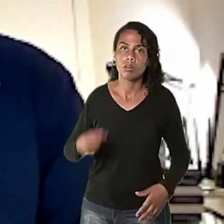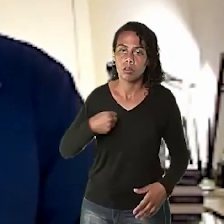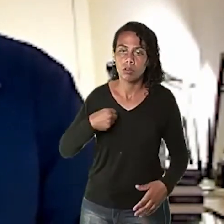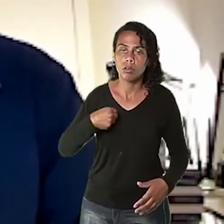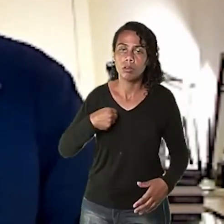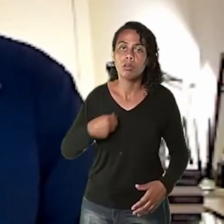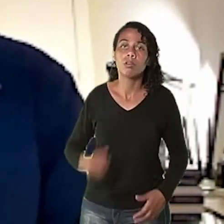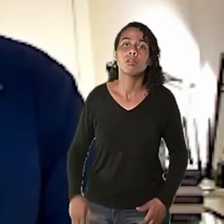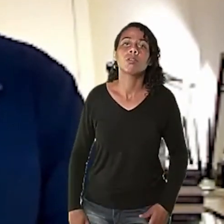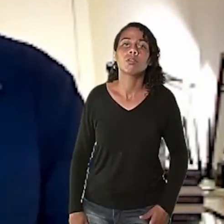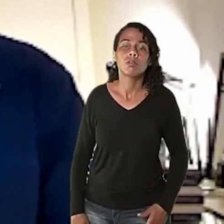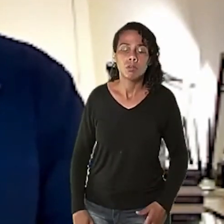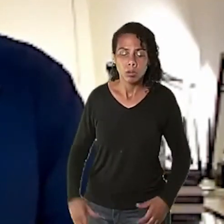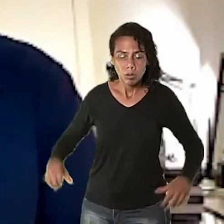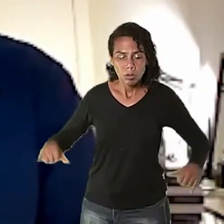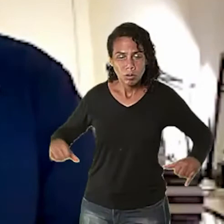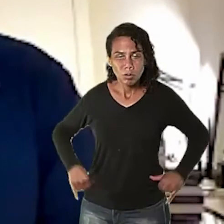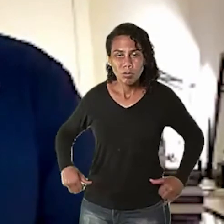Enfim,